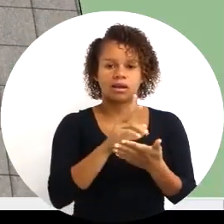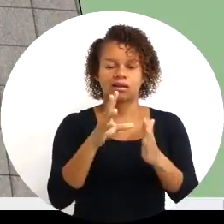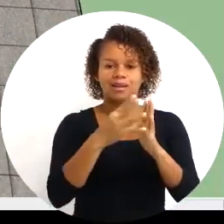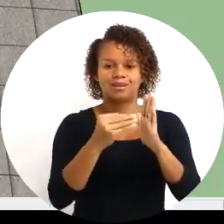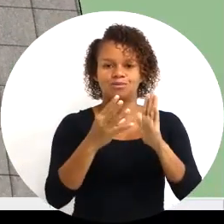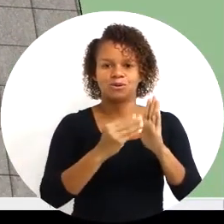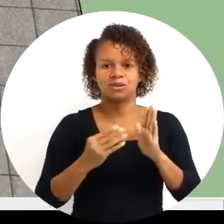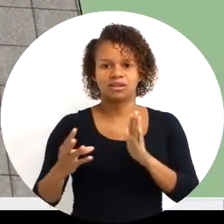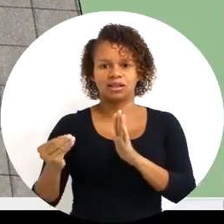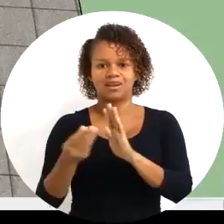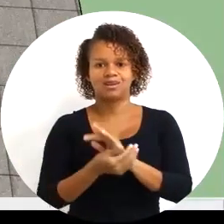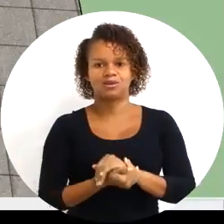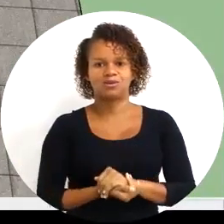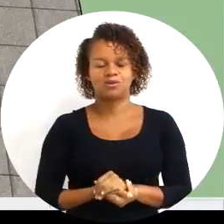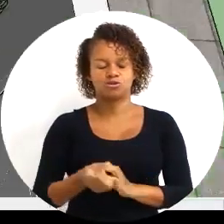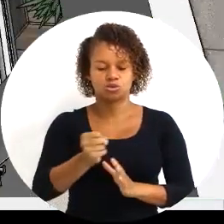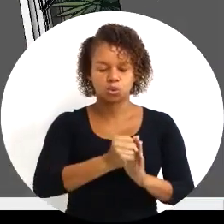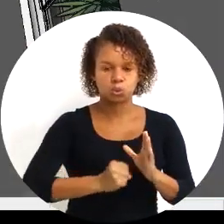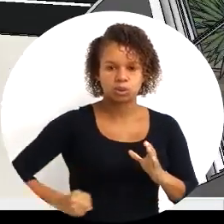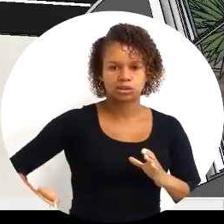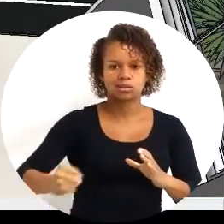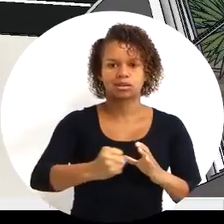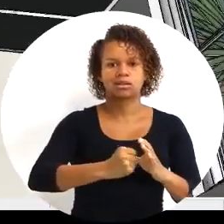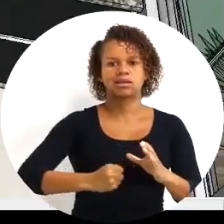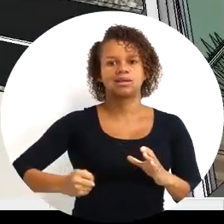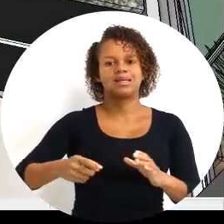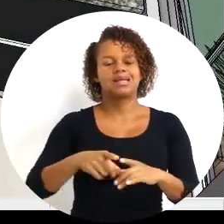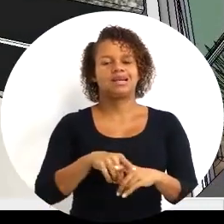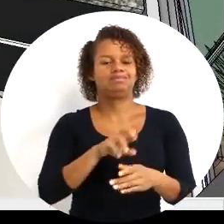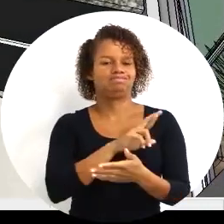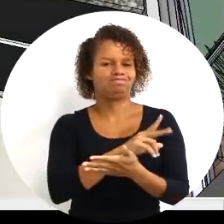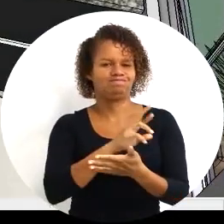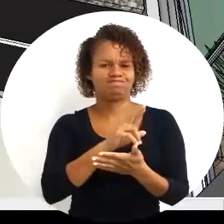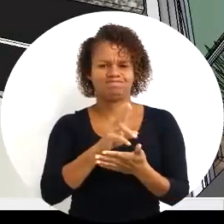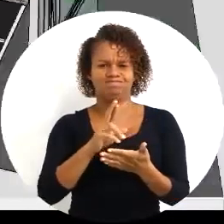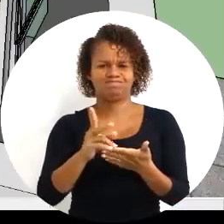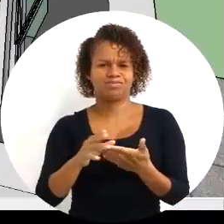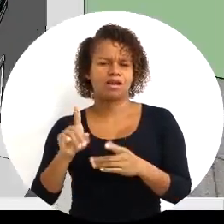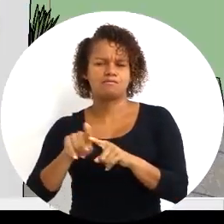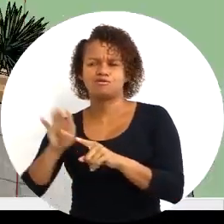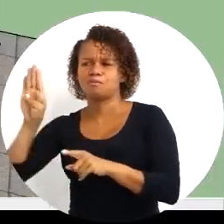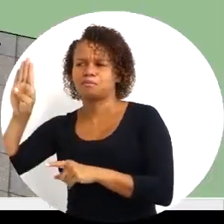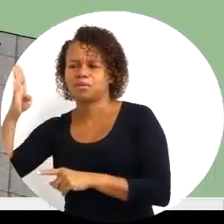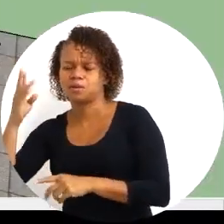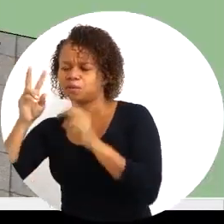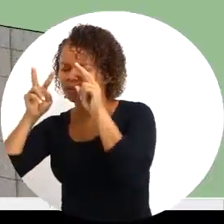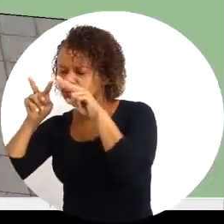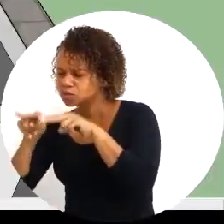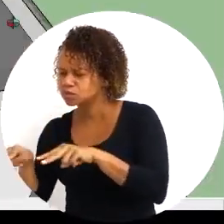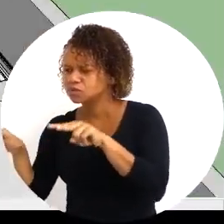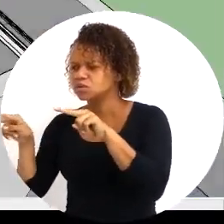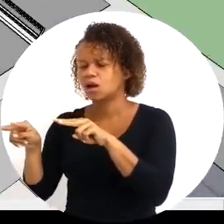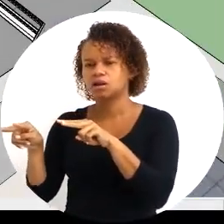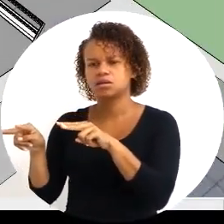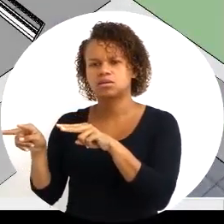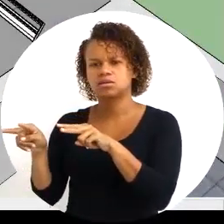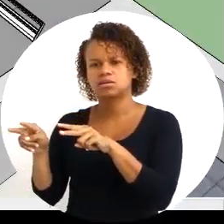uma variedade de modelos de cozinhas, de eletrodomésticos. No banheiro eu posso